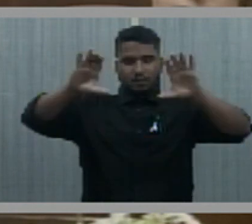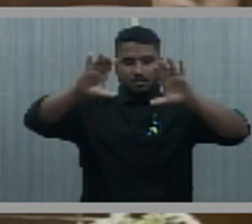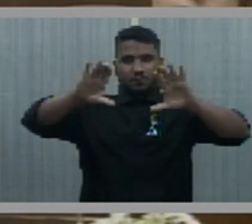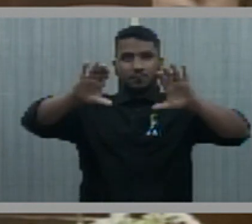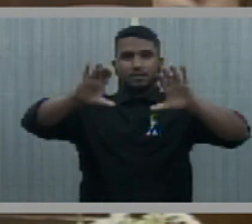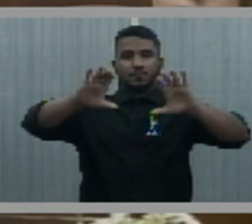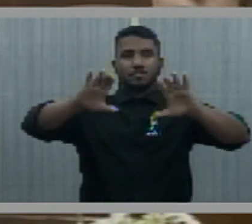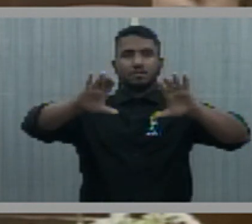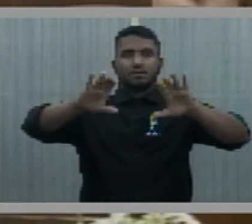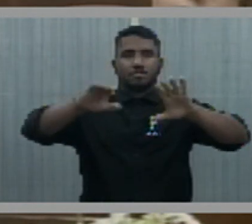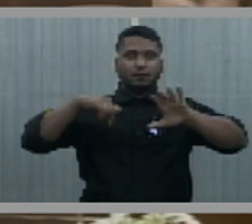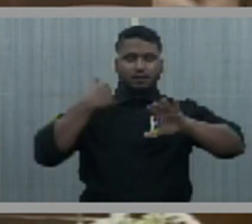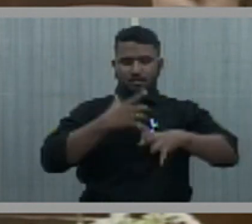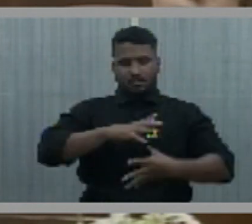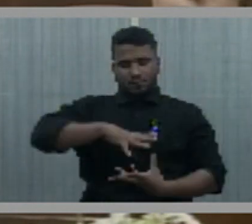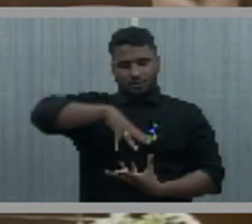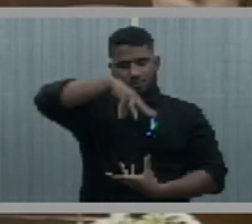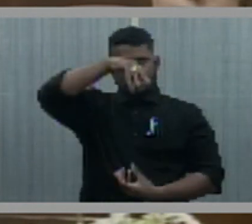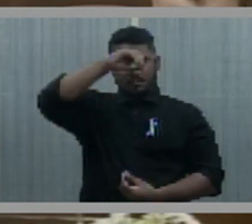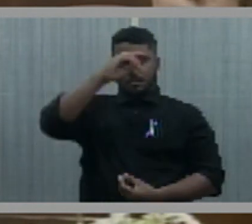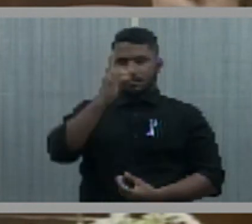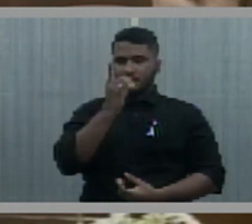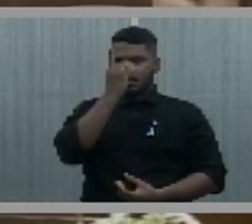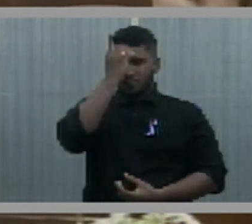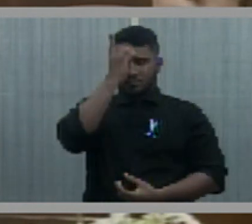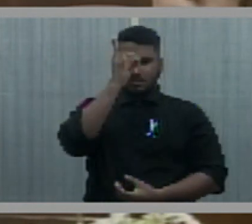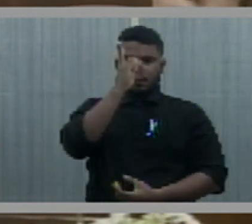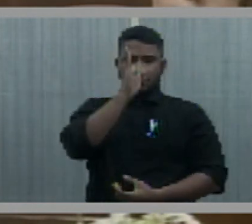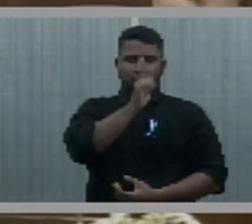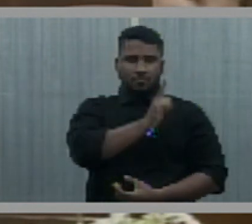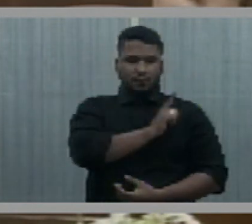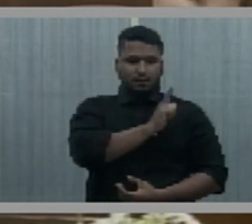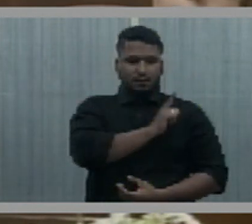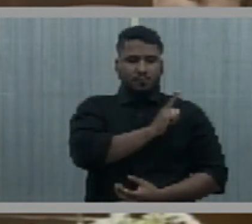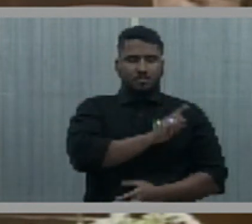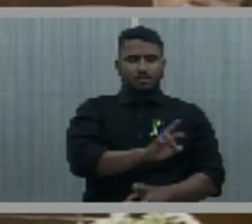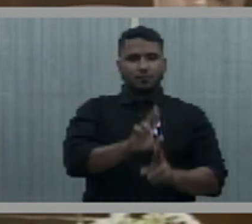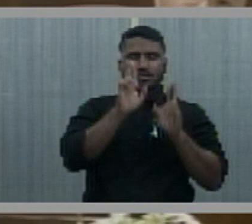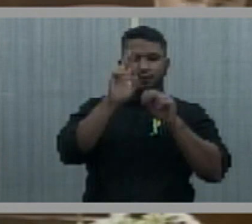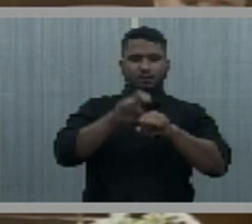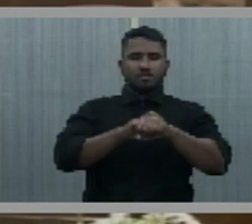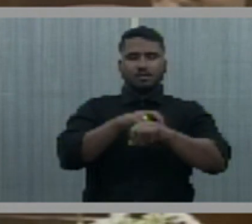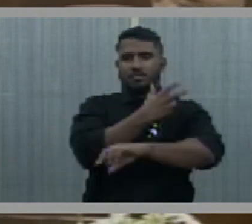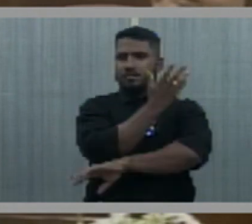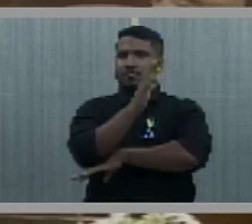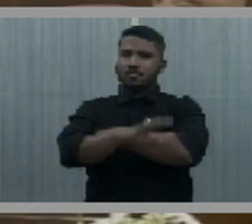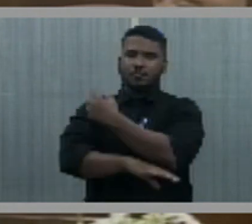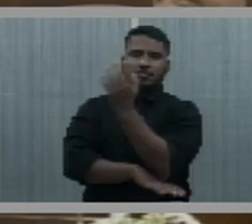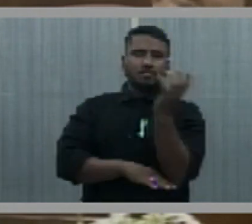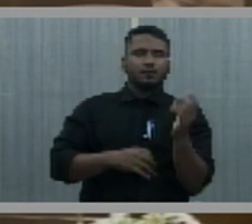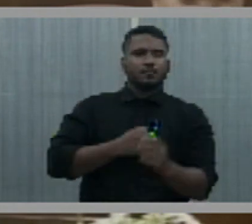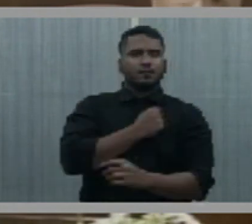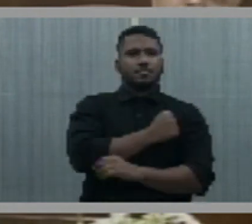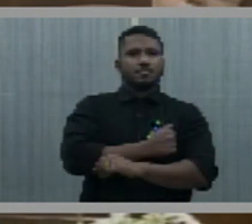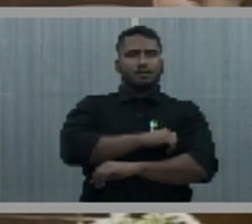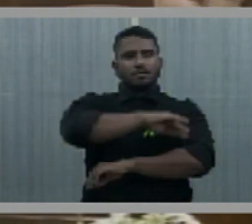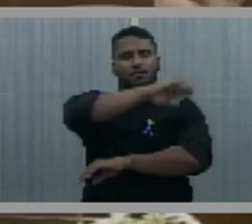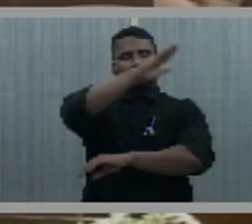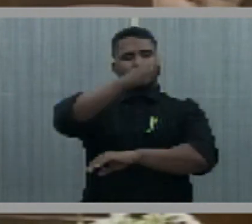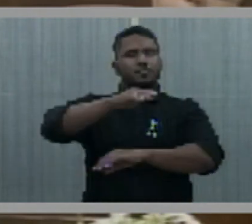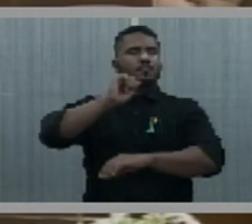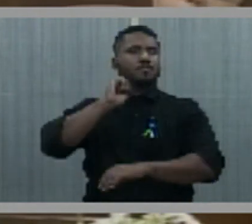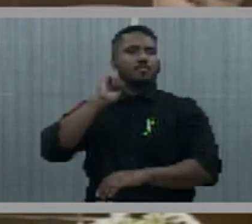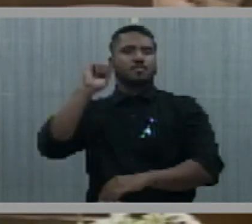arrebatadas, nossas almas nos dons que possuís, a esperança nos verdes das matas, a saudade das terras